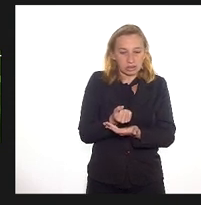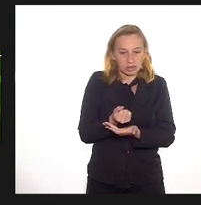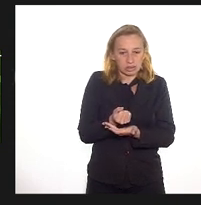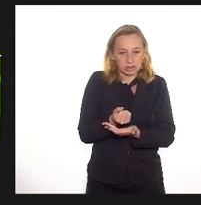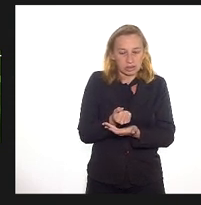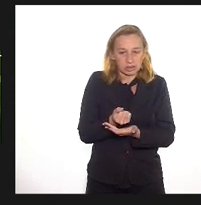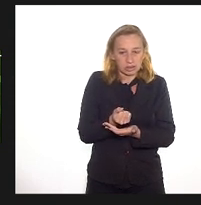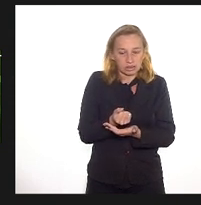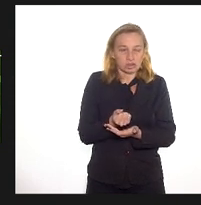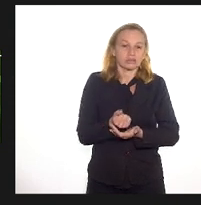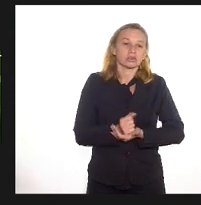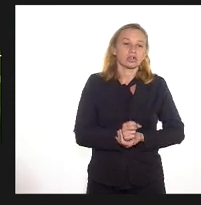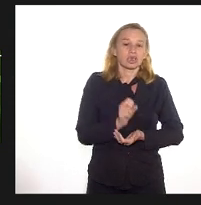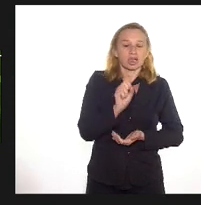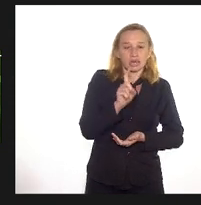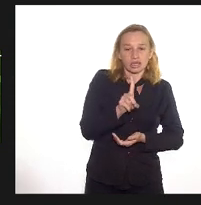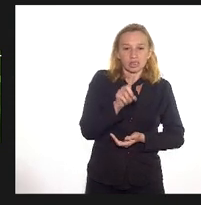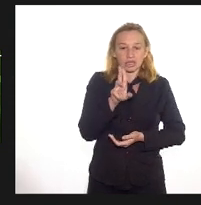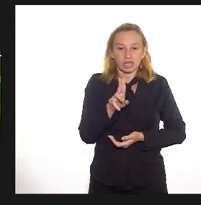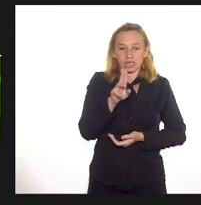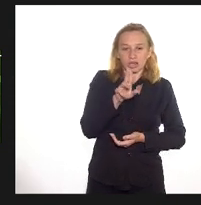ele é dedutível.